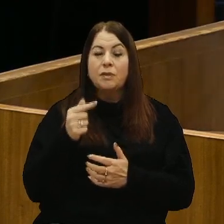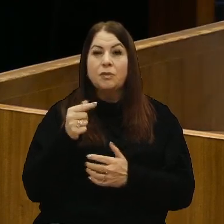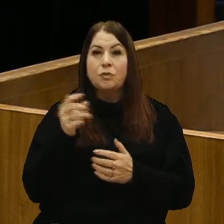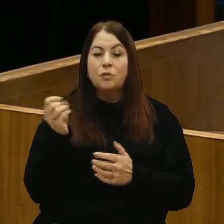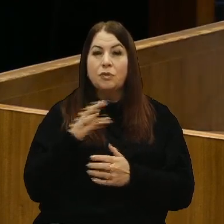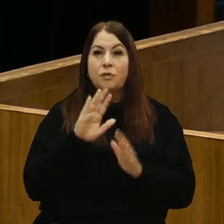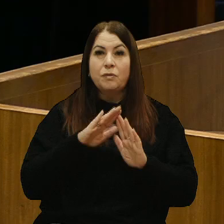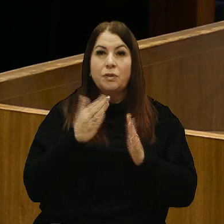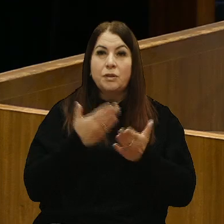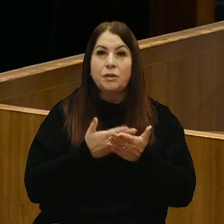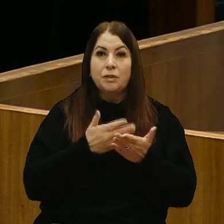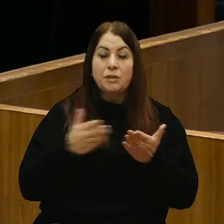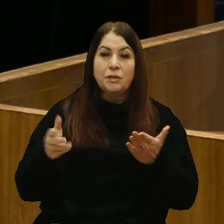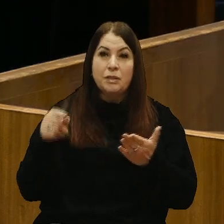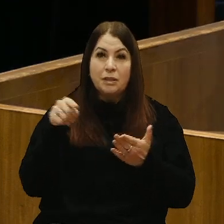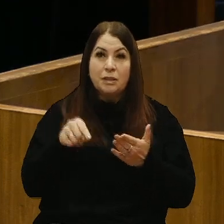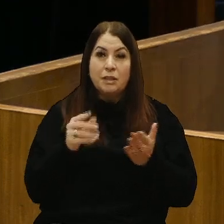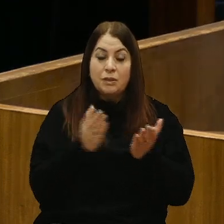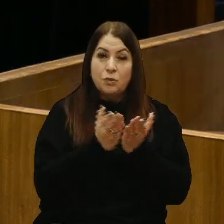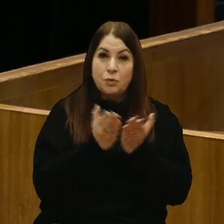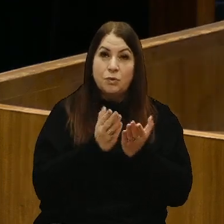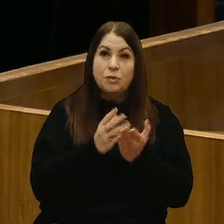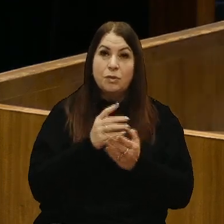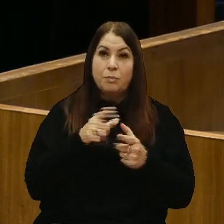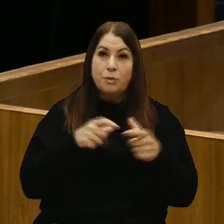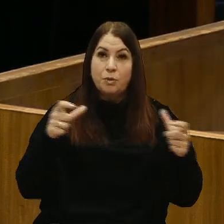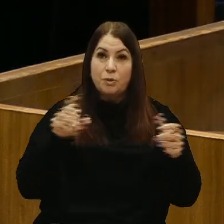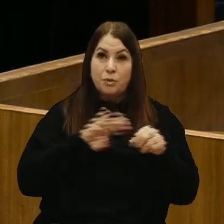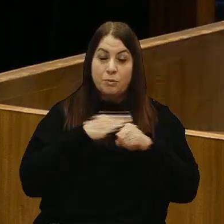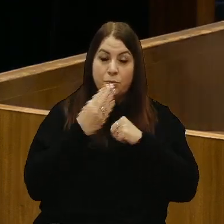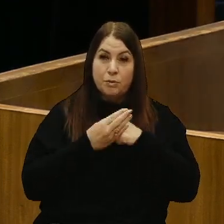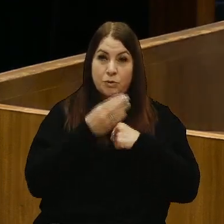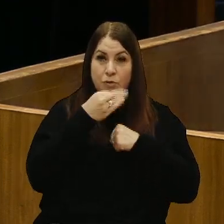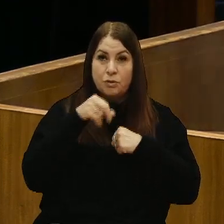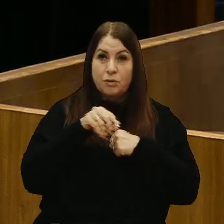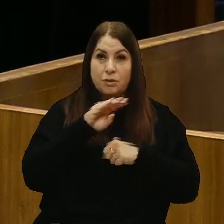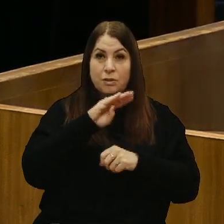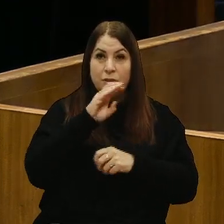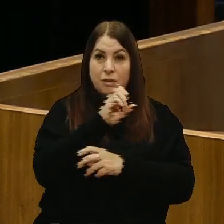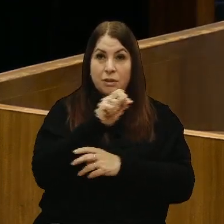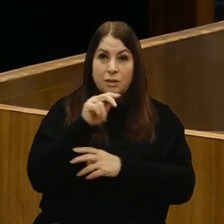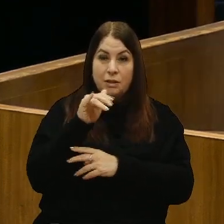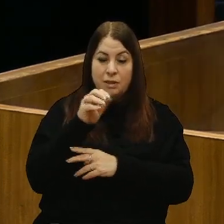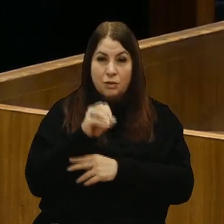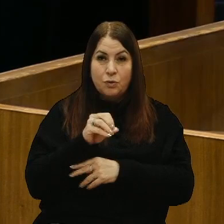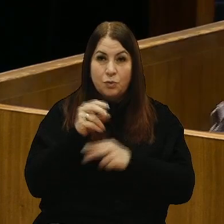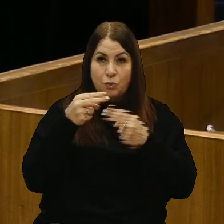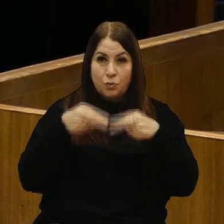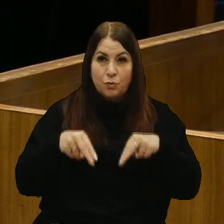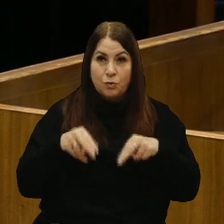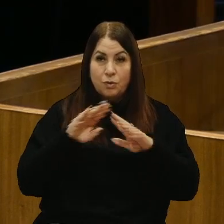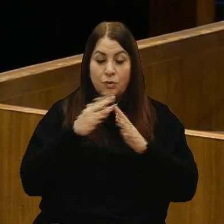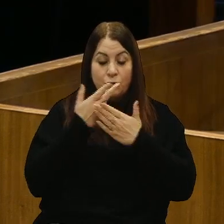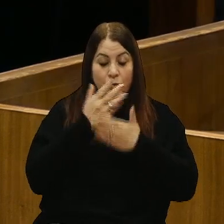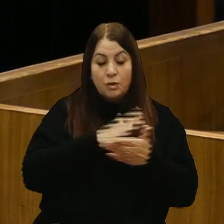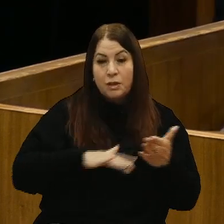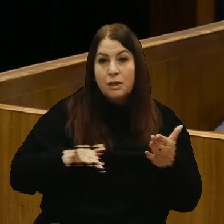estarão estudando numa escola, num dos maiores bairros de Caxias, que é no Serrano. Então, inauguração da